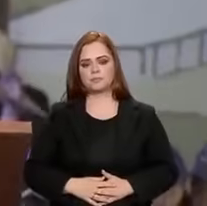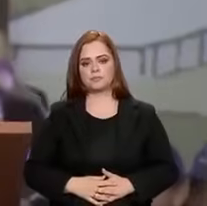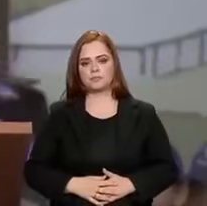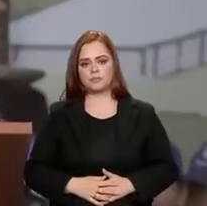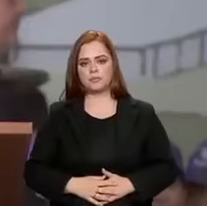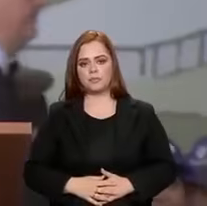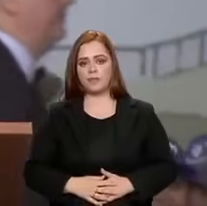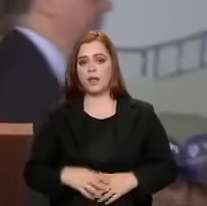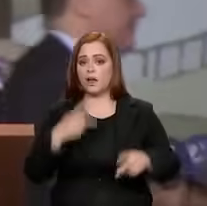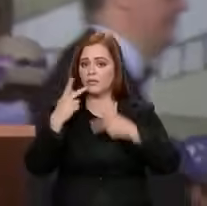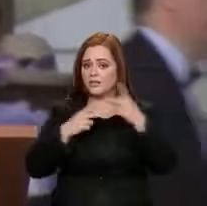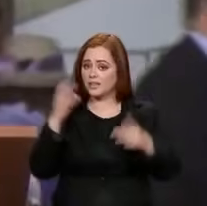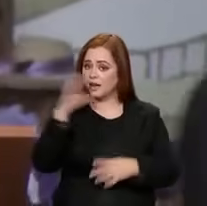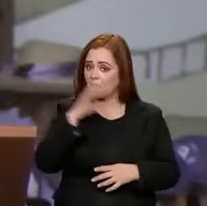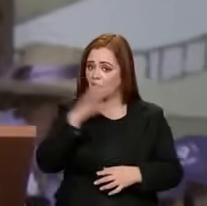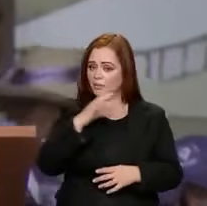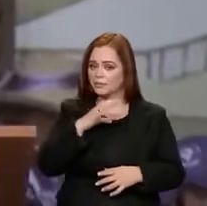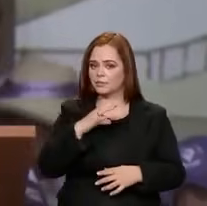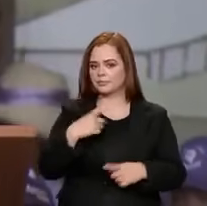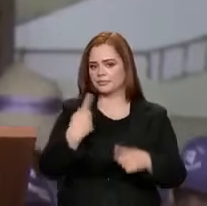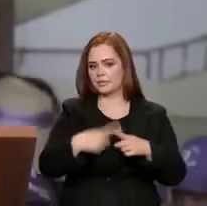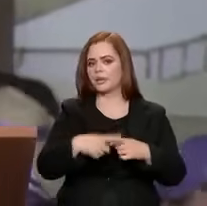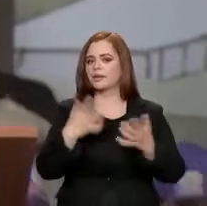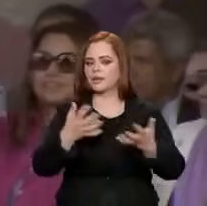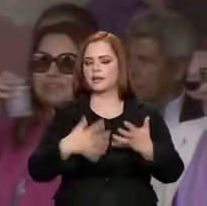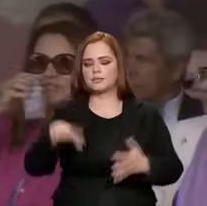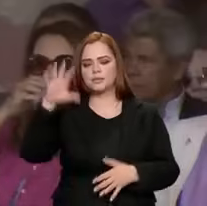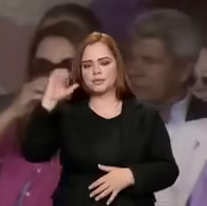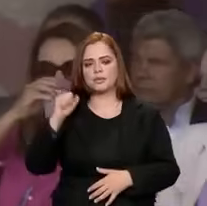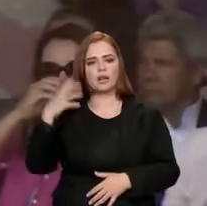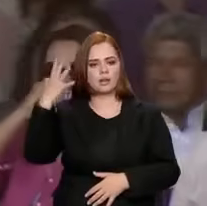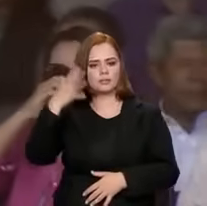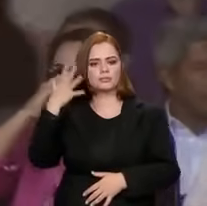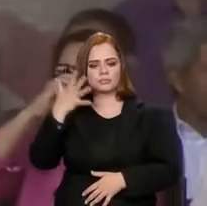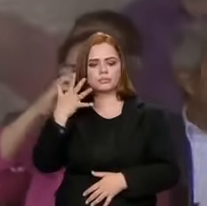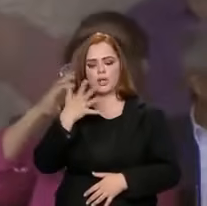eu vou ser breve para a gente ouvir o Lula Tá certo